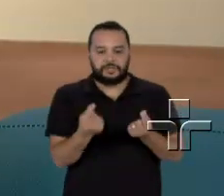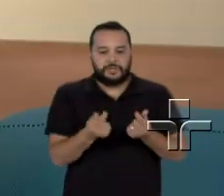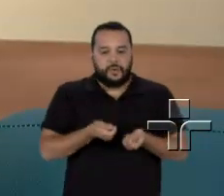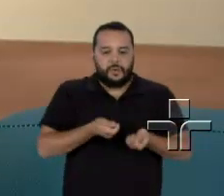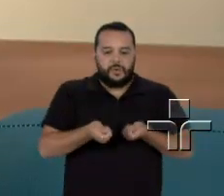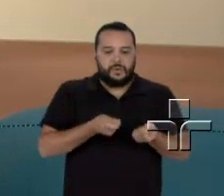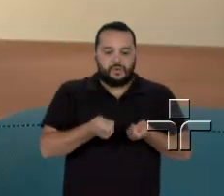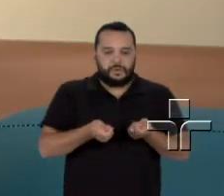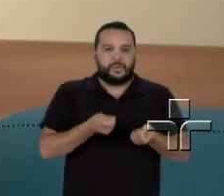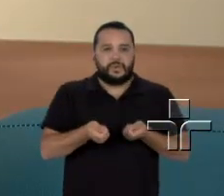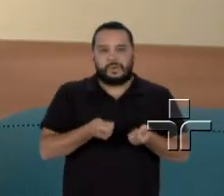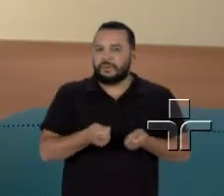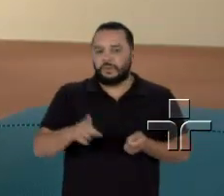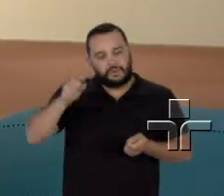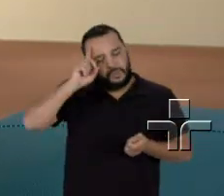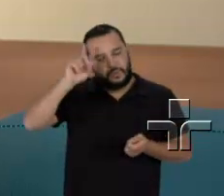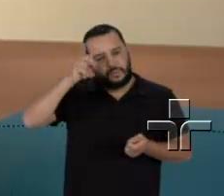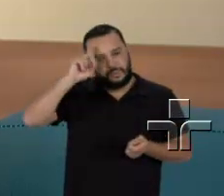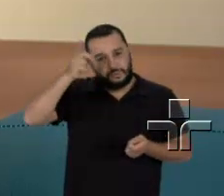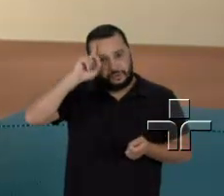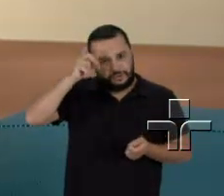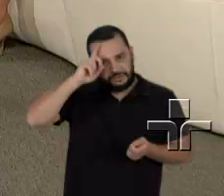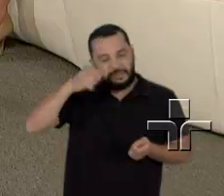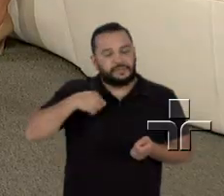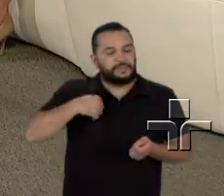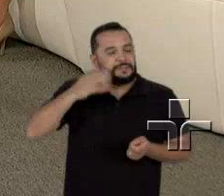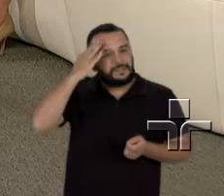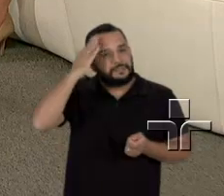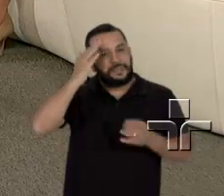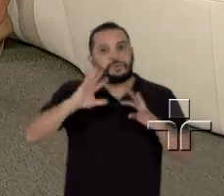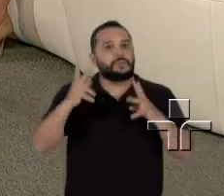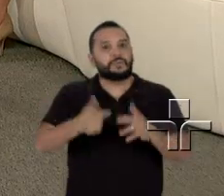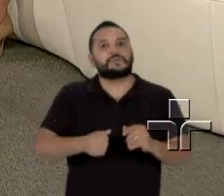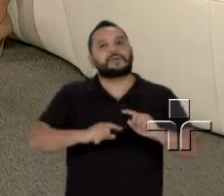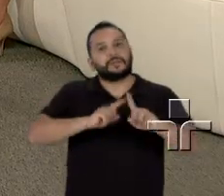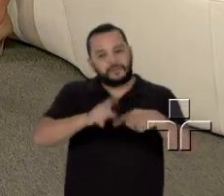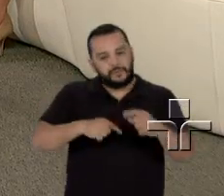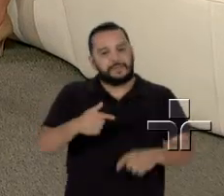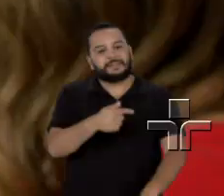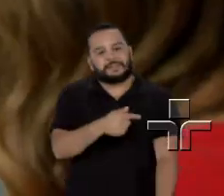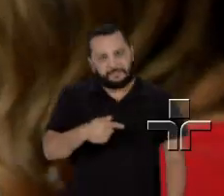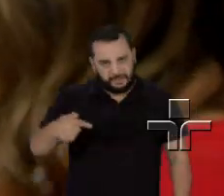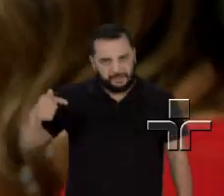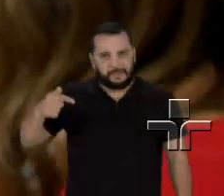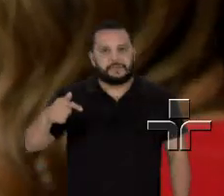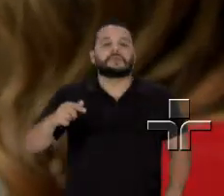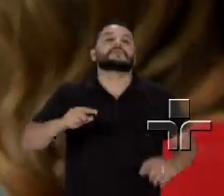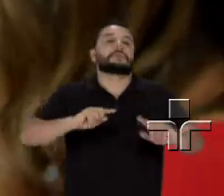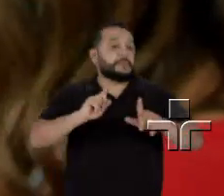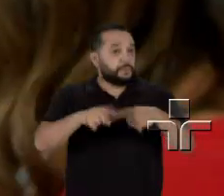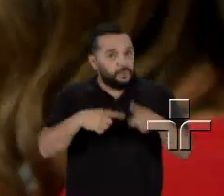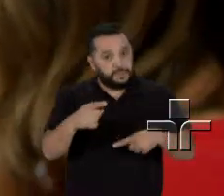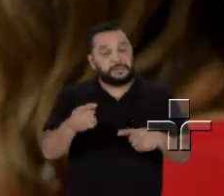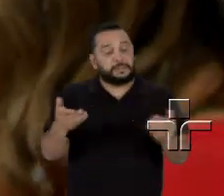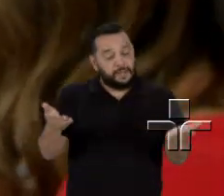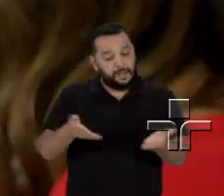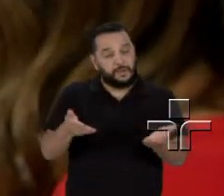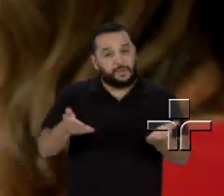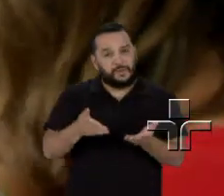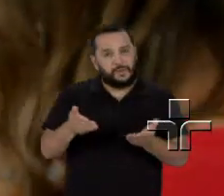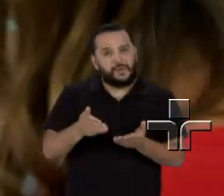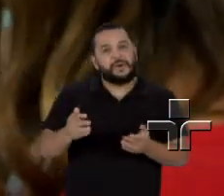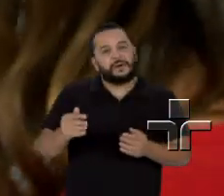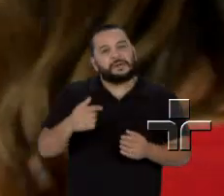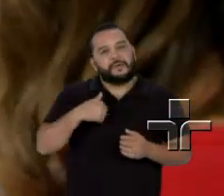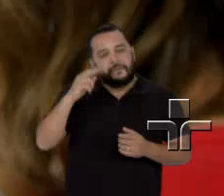intensivo era todo dia sabia tudo aí depois foi pra semanal agora a gente consegue olhar com mais neve com mais